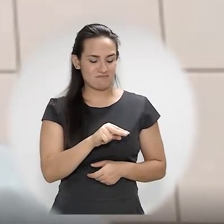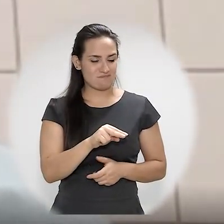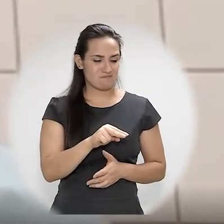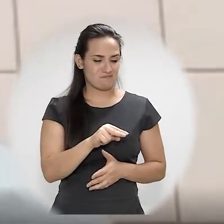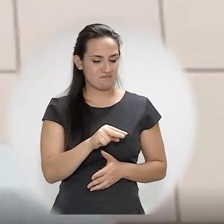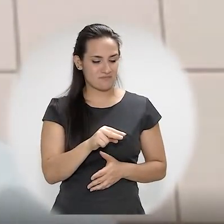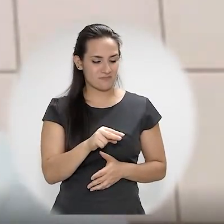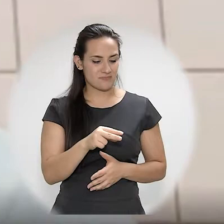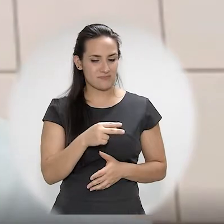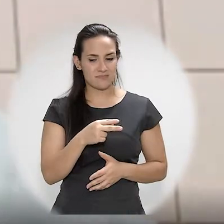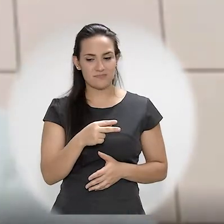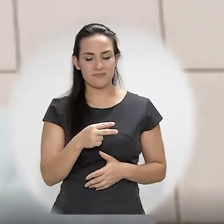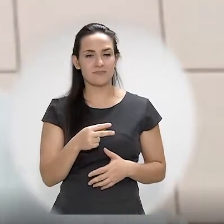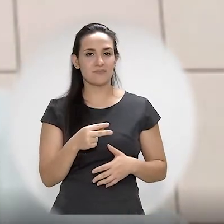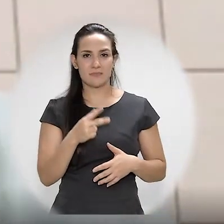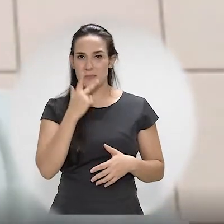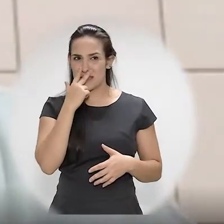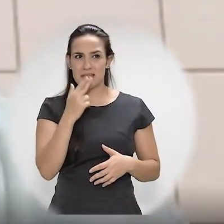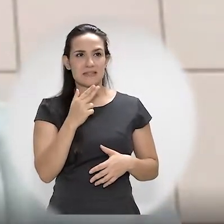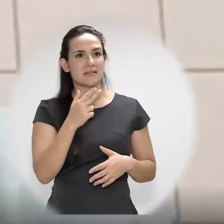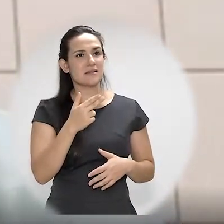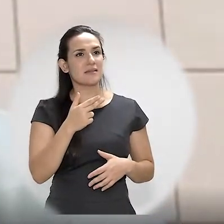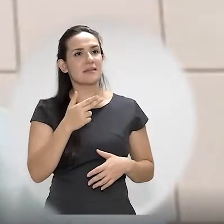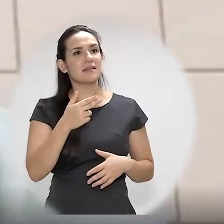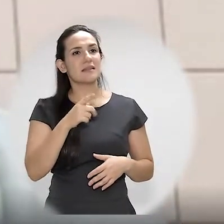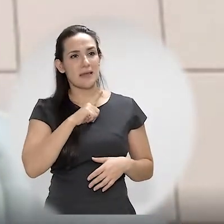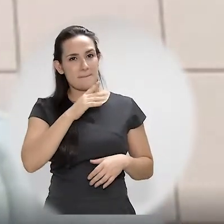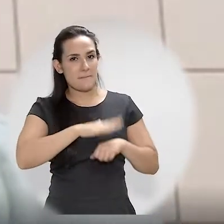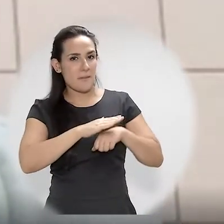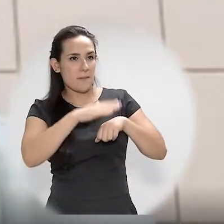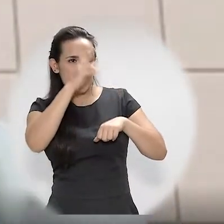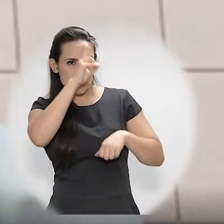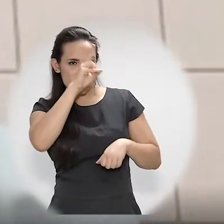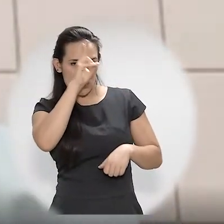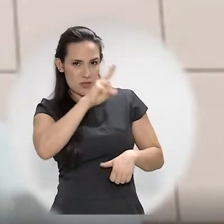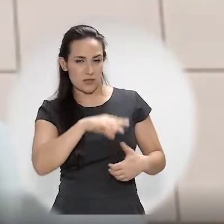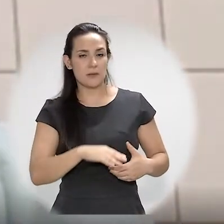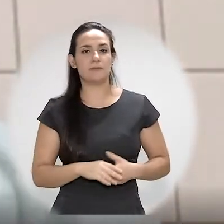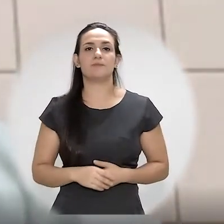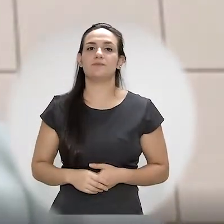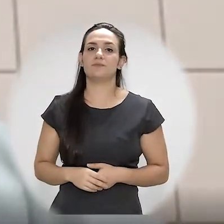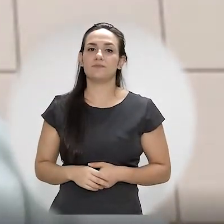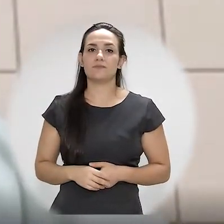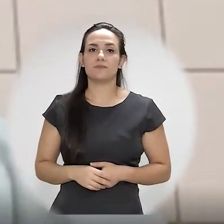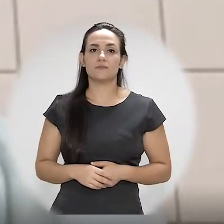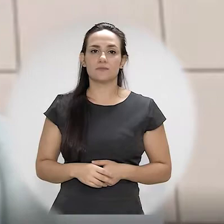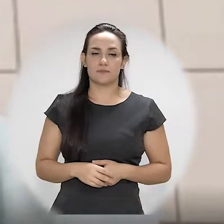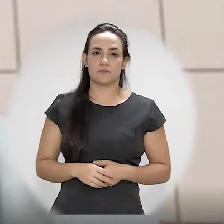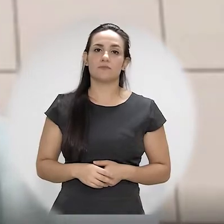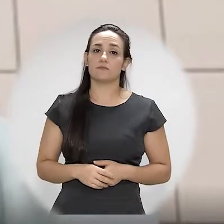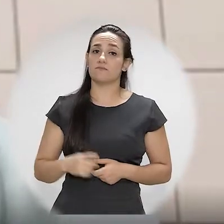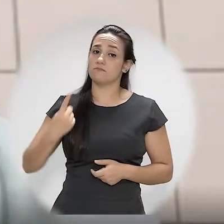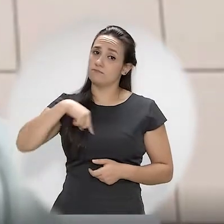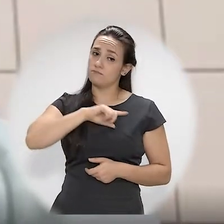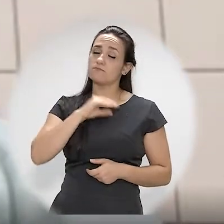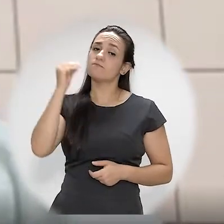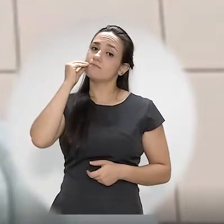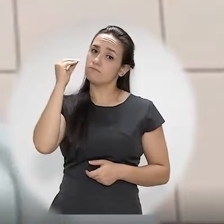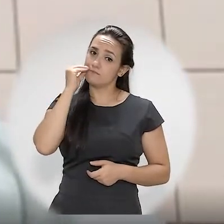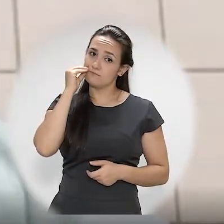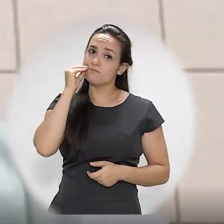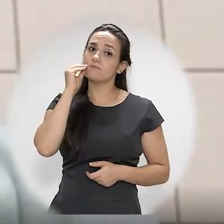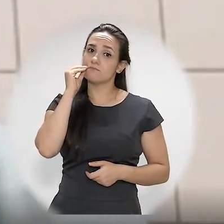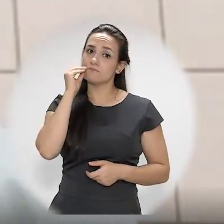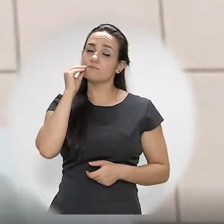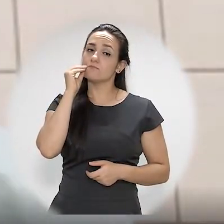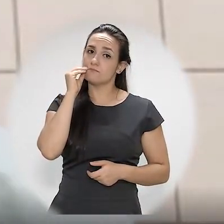a gente acaba se envolvendo nas histórias, né, dos pacientes. Então, a gente tenta